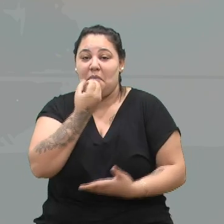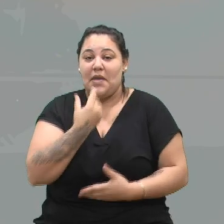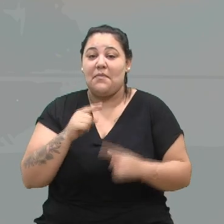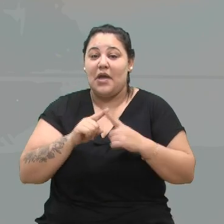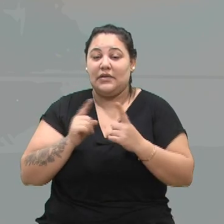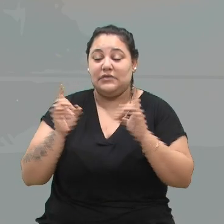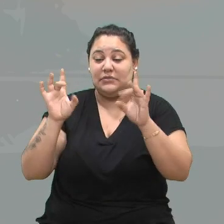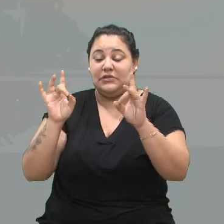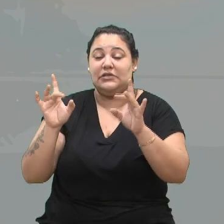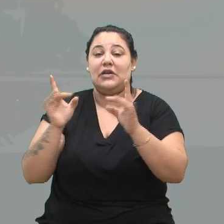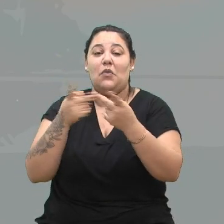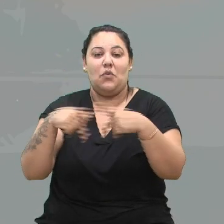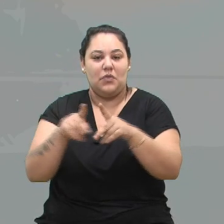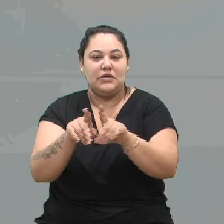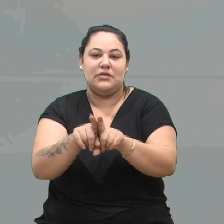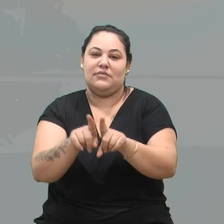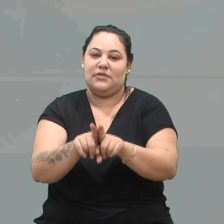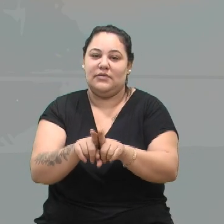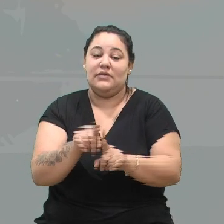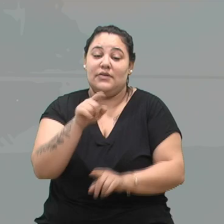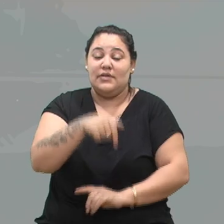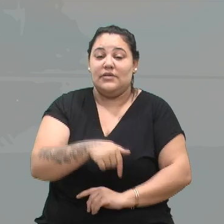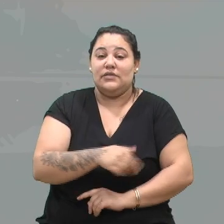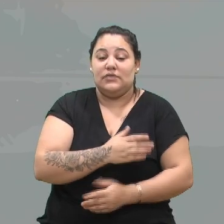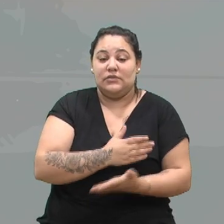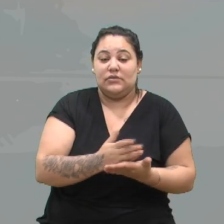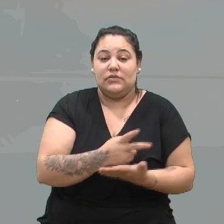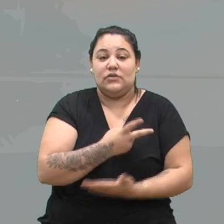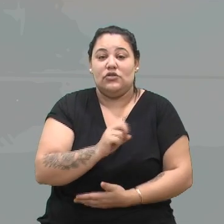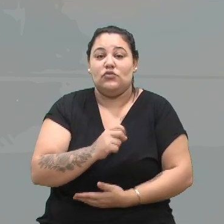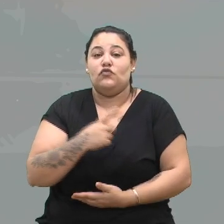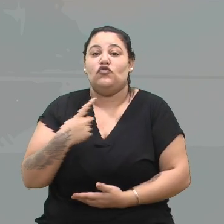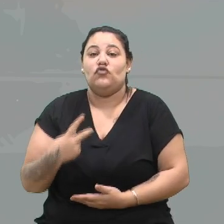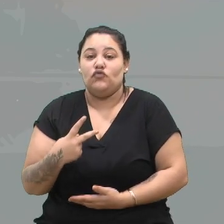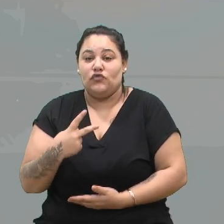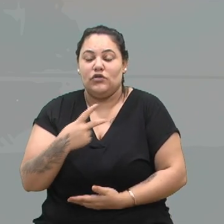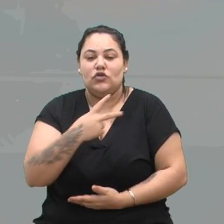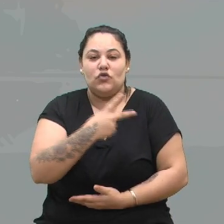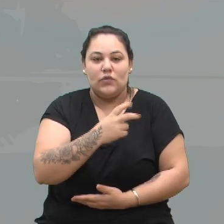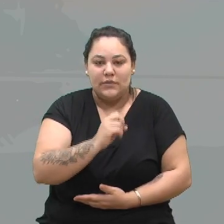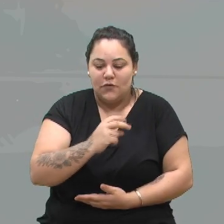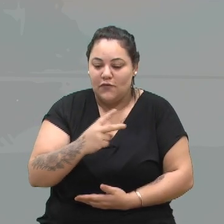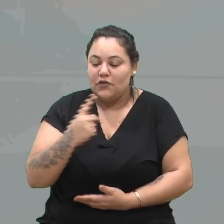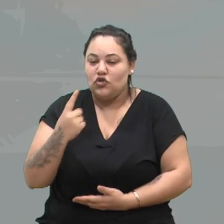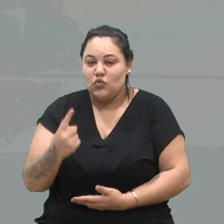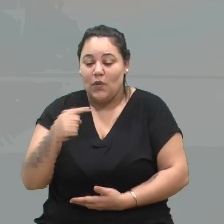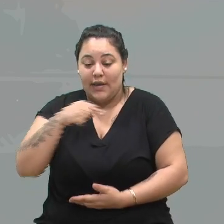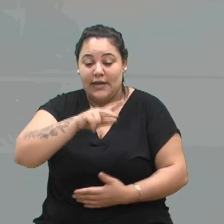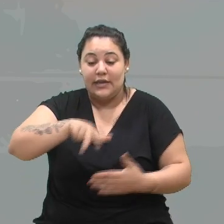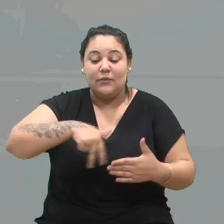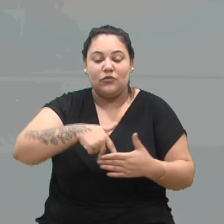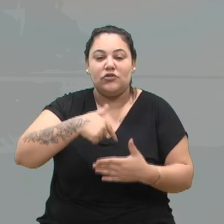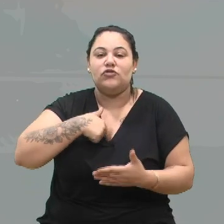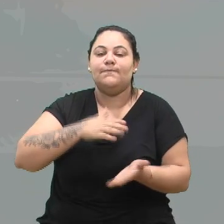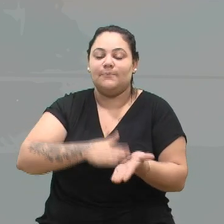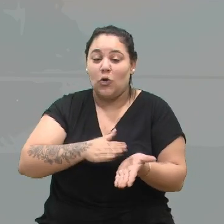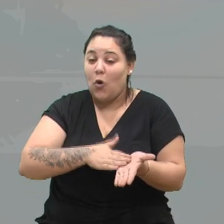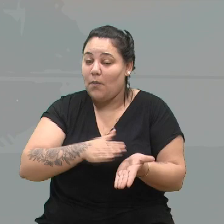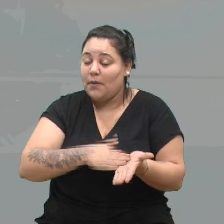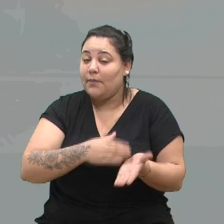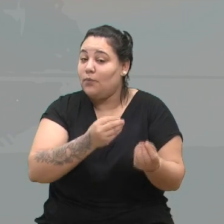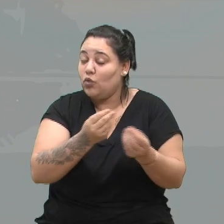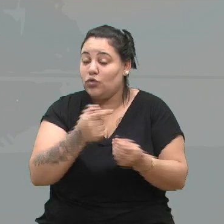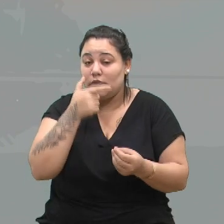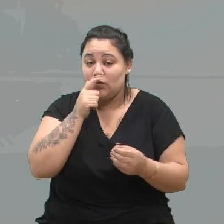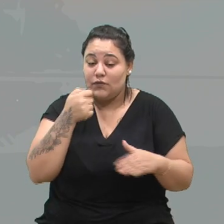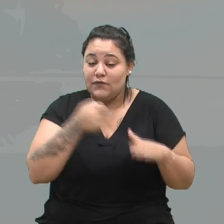população. Então é isso que desde 2021, nessa tribuna, vereador Zanquim, a gente luta incessantemente para um bom